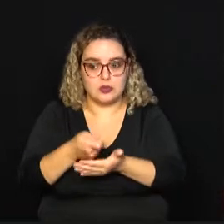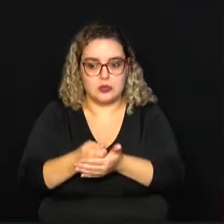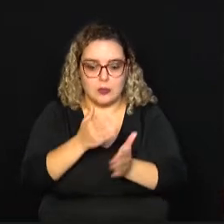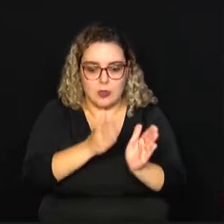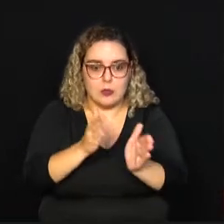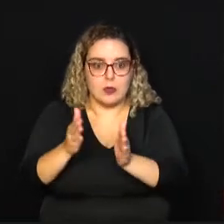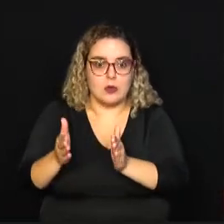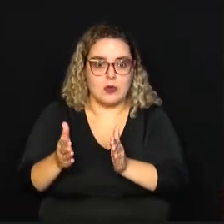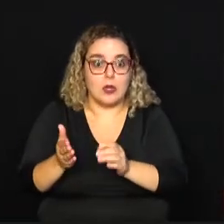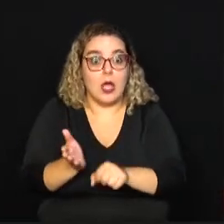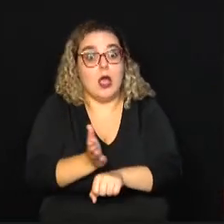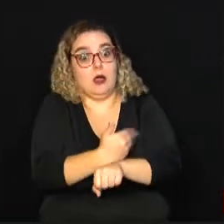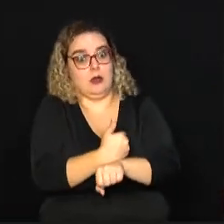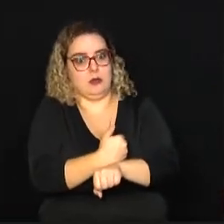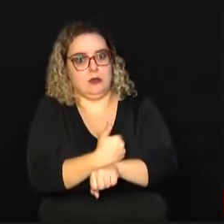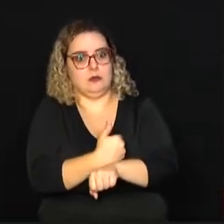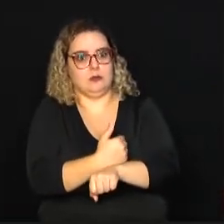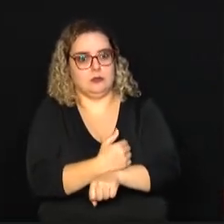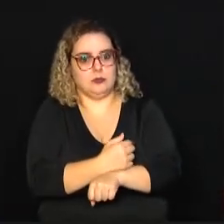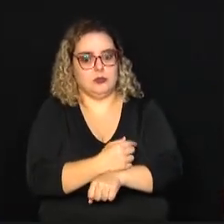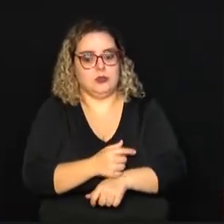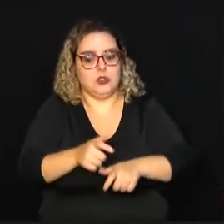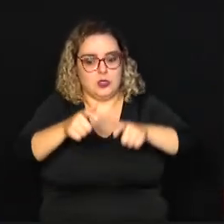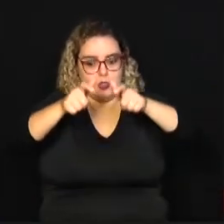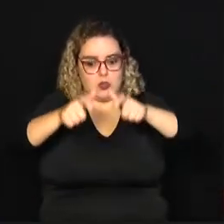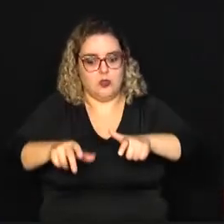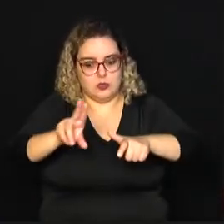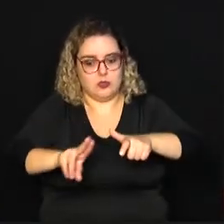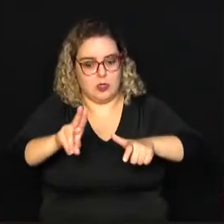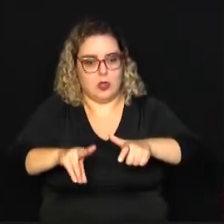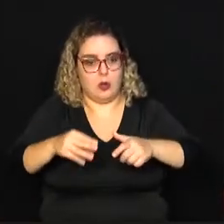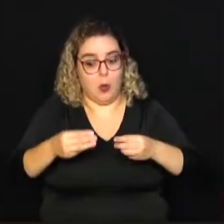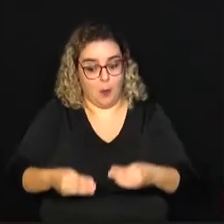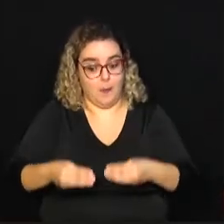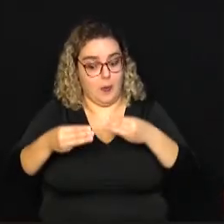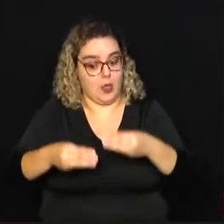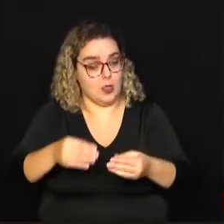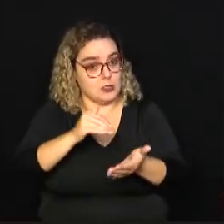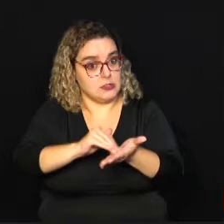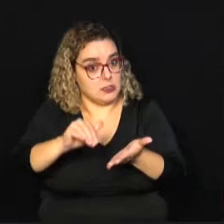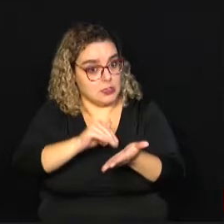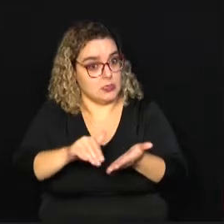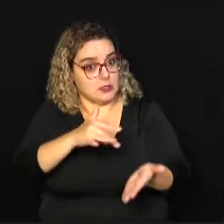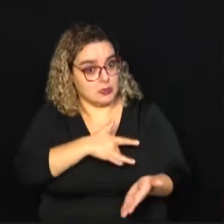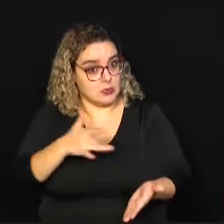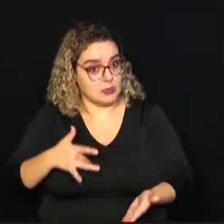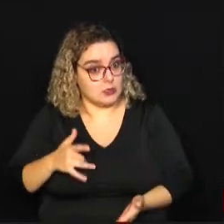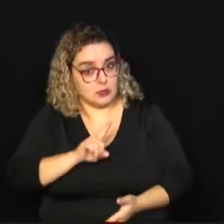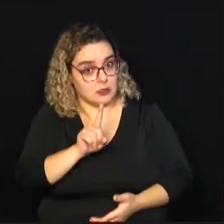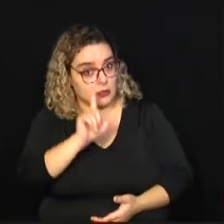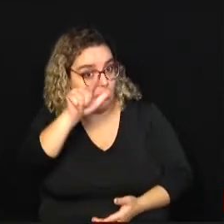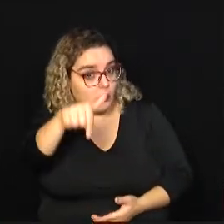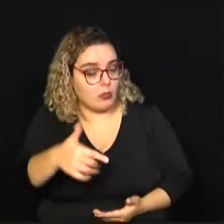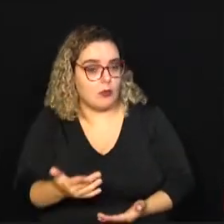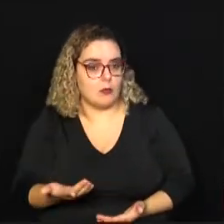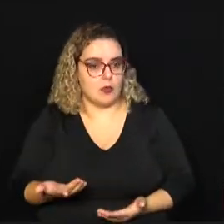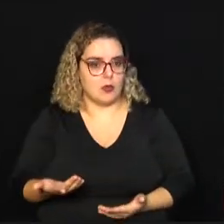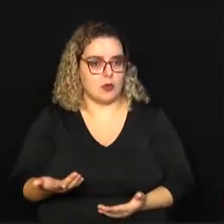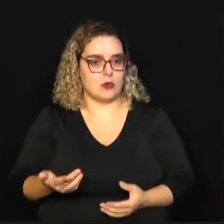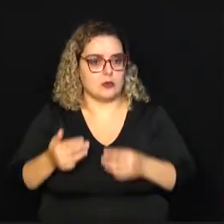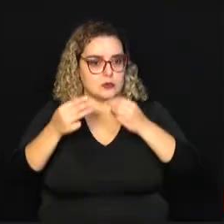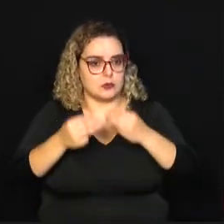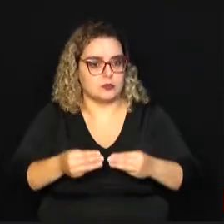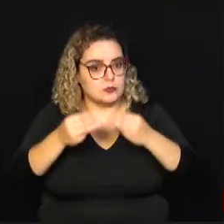cargo como ministro da Saúde, como secretários de saúde, como gestores, né? E não depois. O Ministério da Saúde não